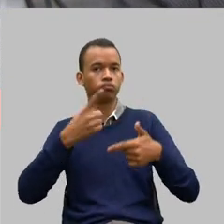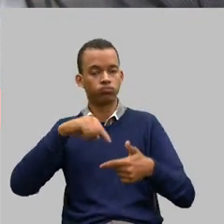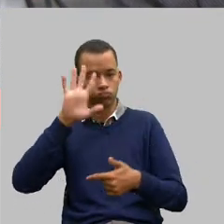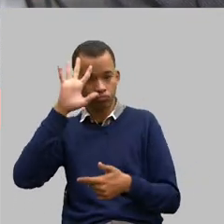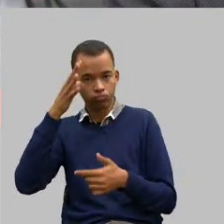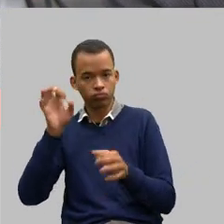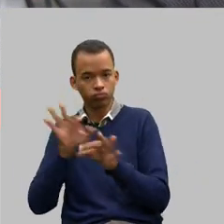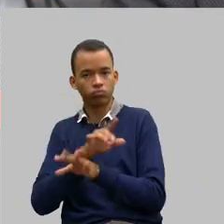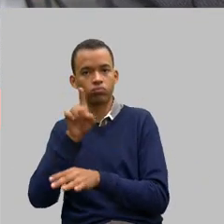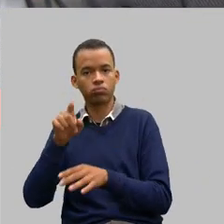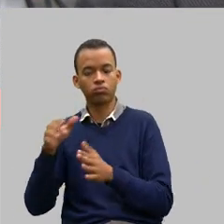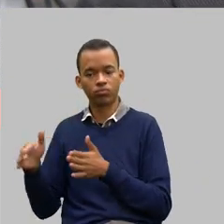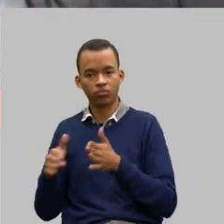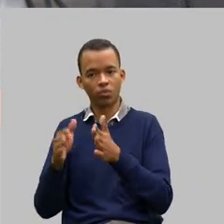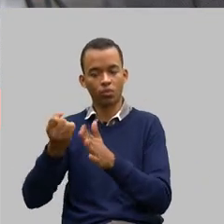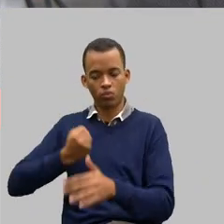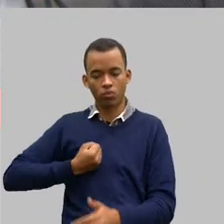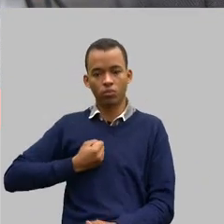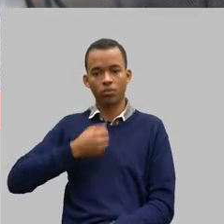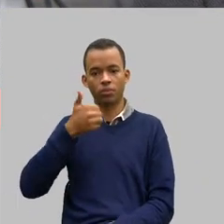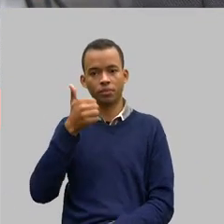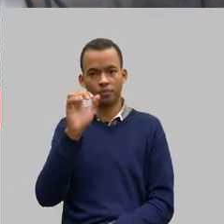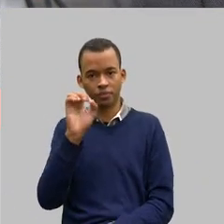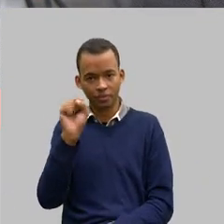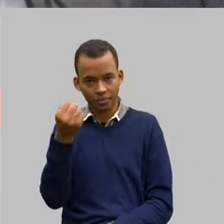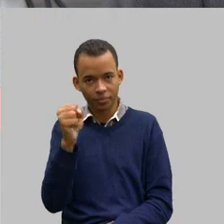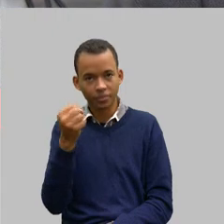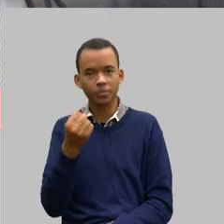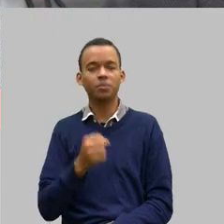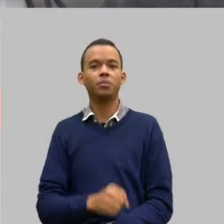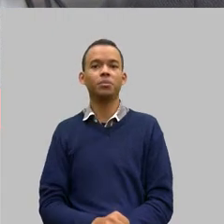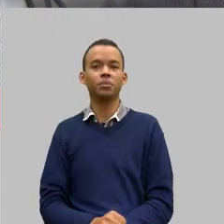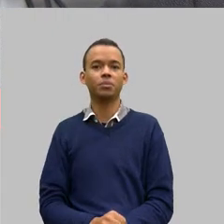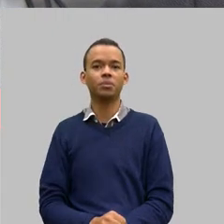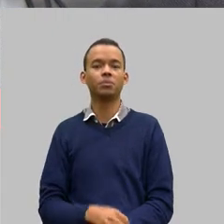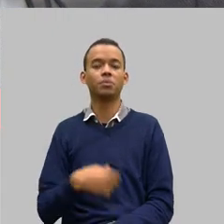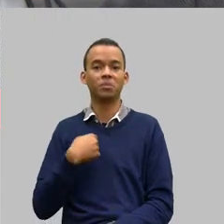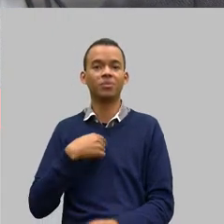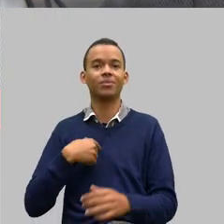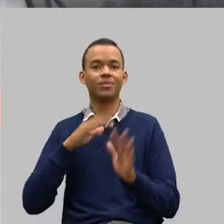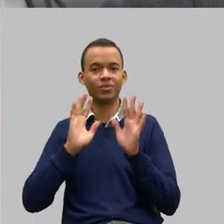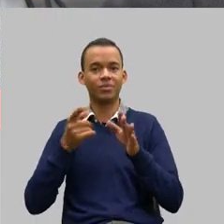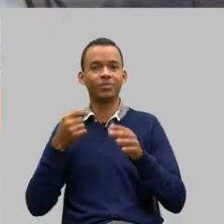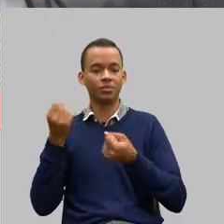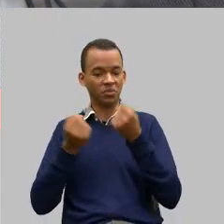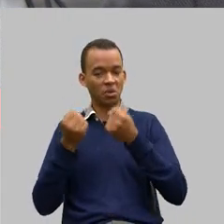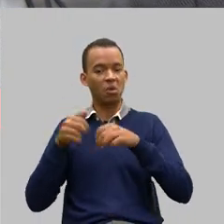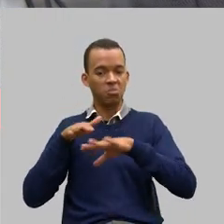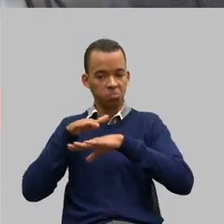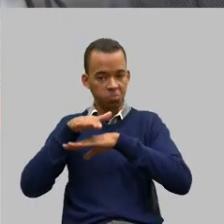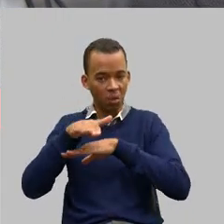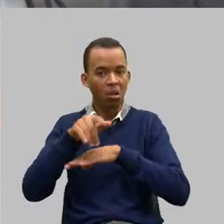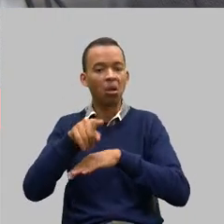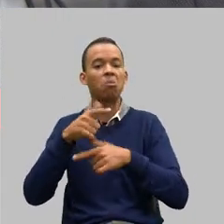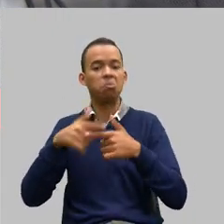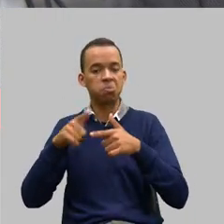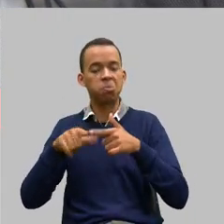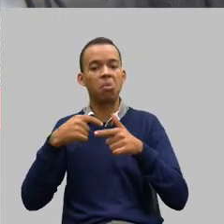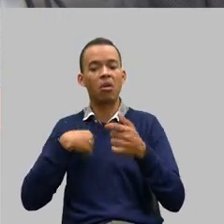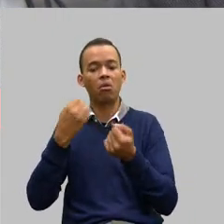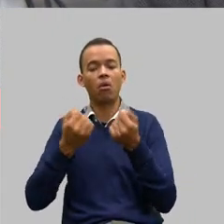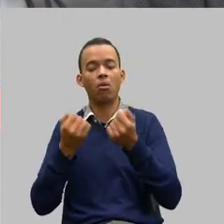mg18 tive lá no trecho já com o deputado Enes também já fiquei atolado lá né Deputado uma vez a gente sabe da importância dessa